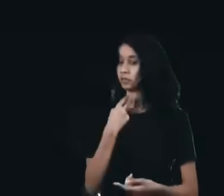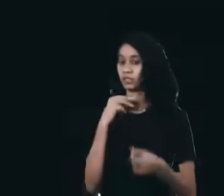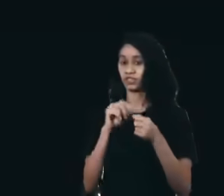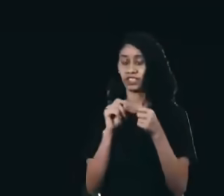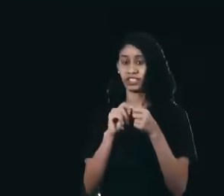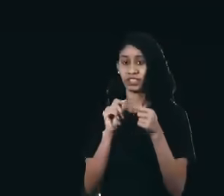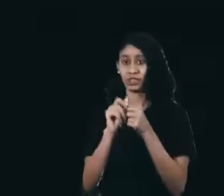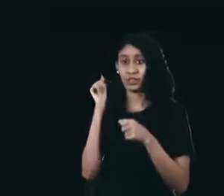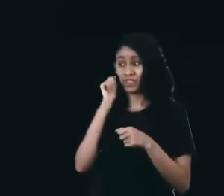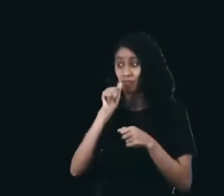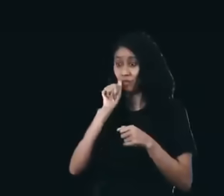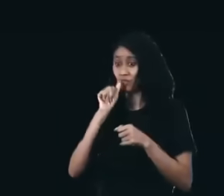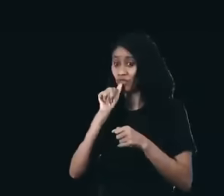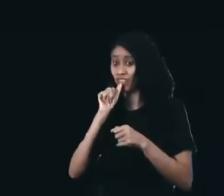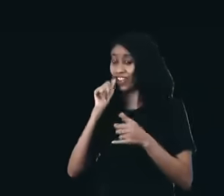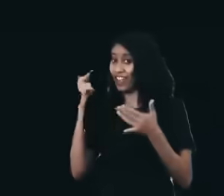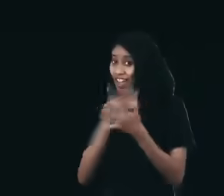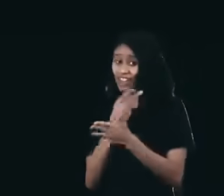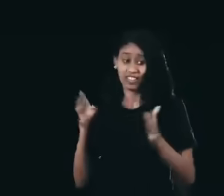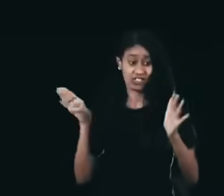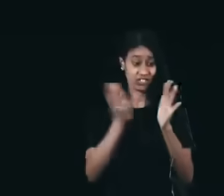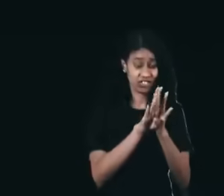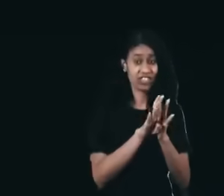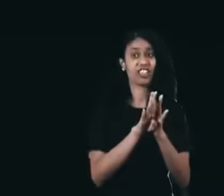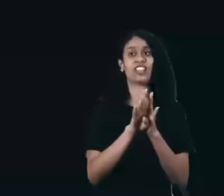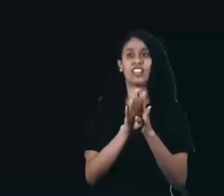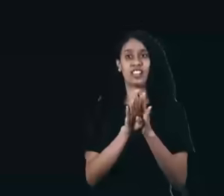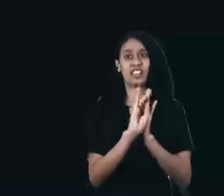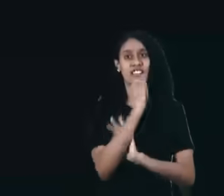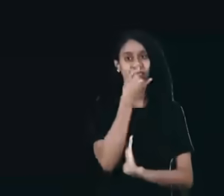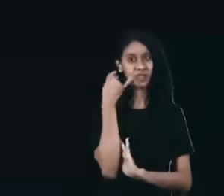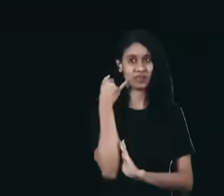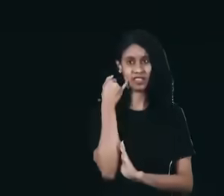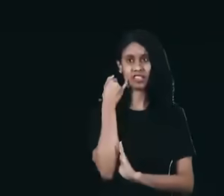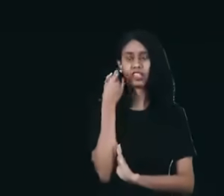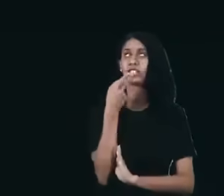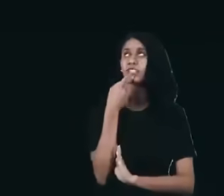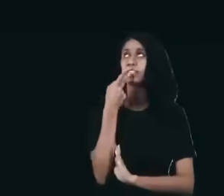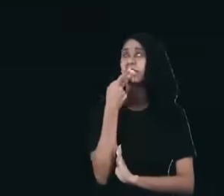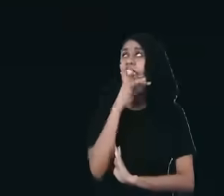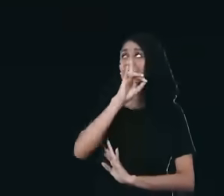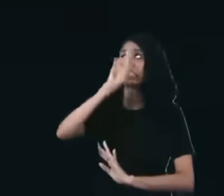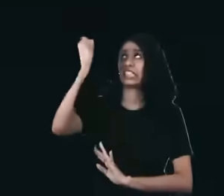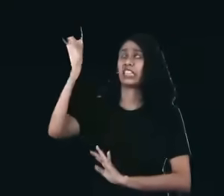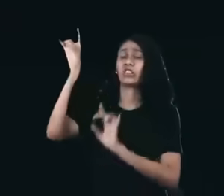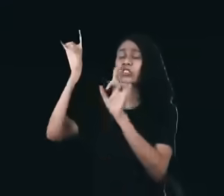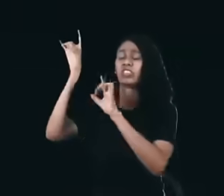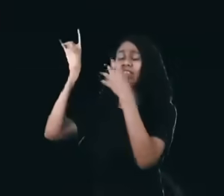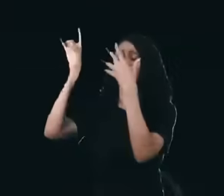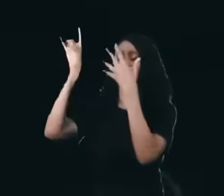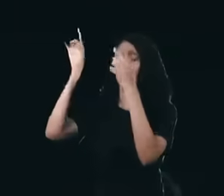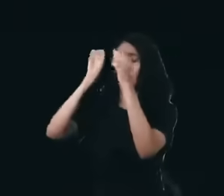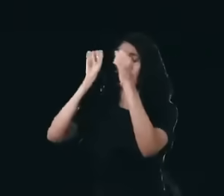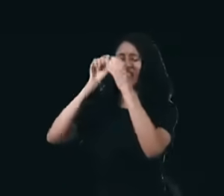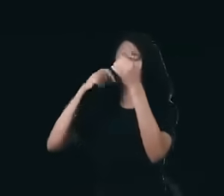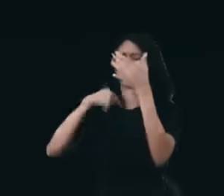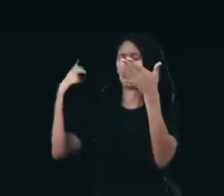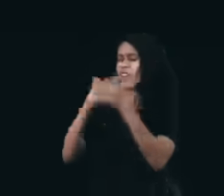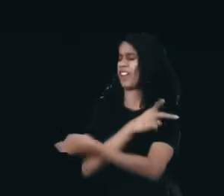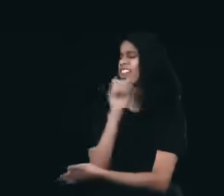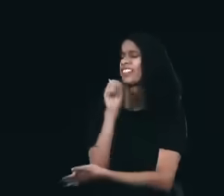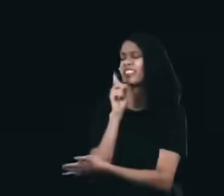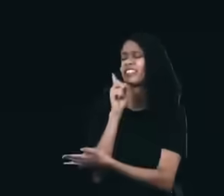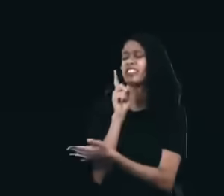que não fosse do propósito de Deus para o seu senhor. Eliezer estava dizendo, Deus, não me deixa falhar na missão. Eu